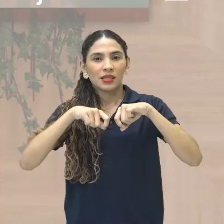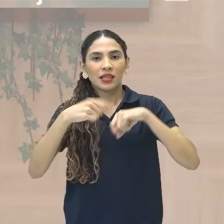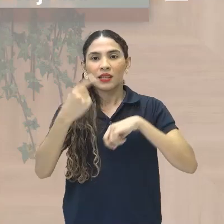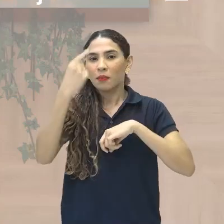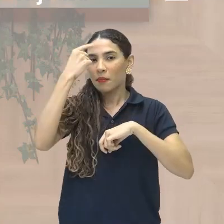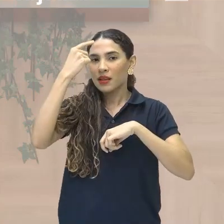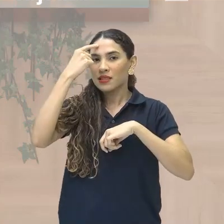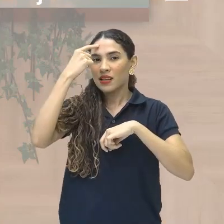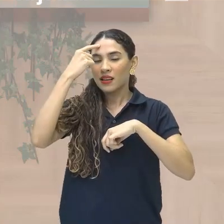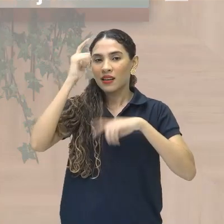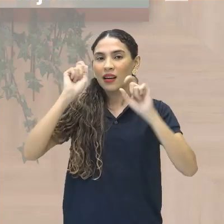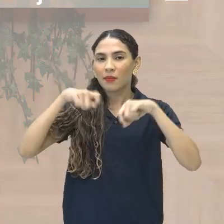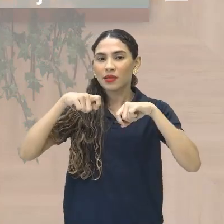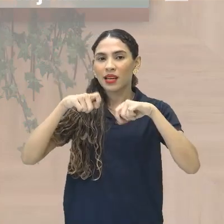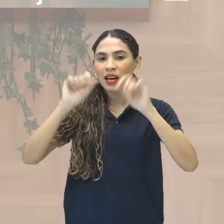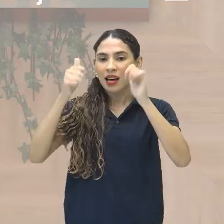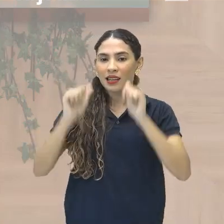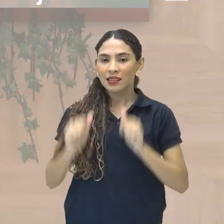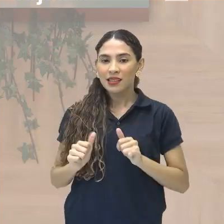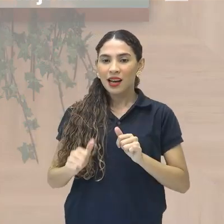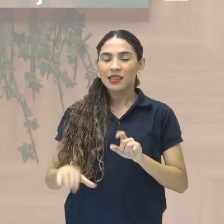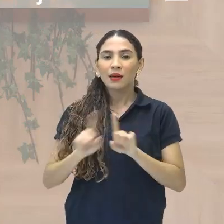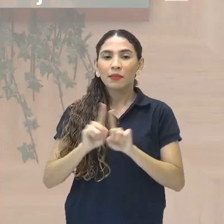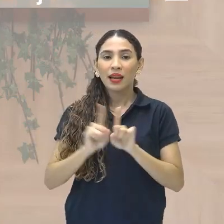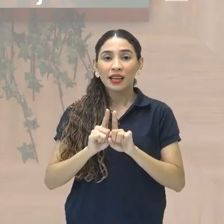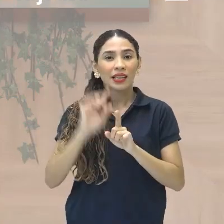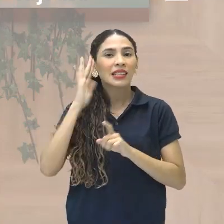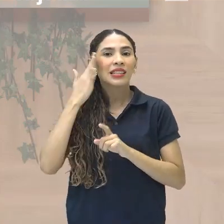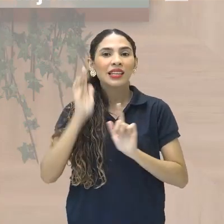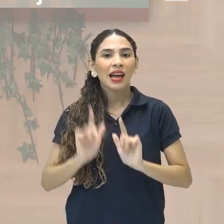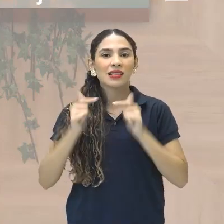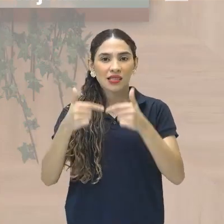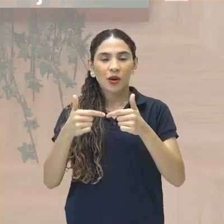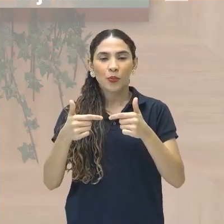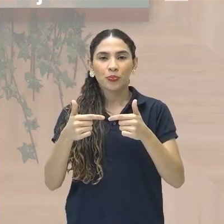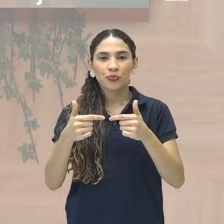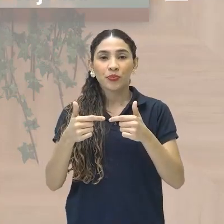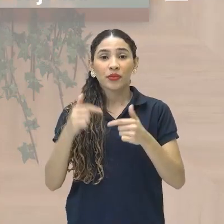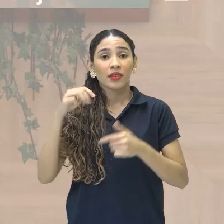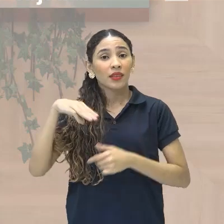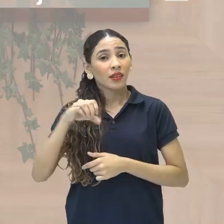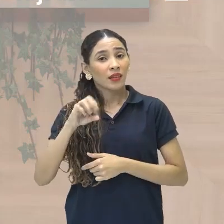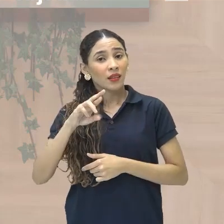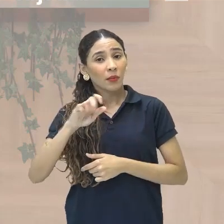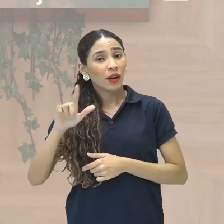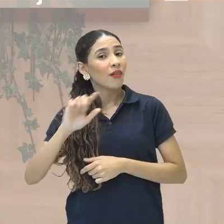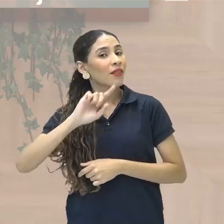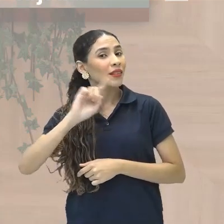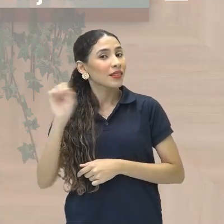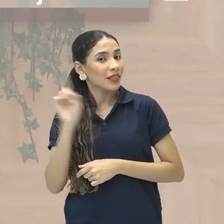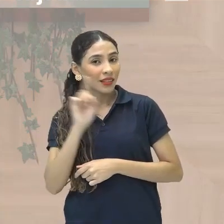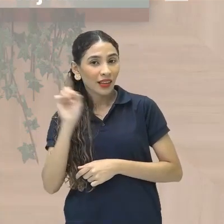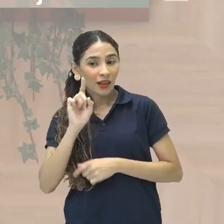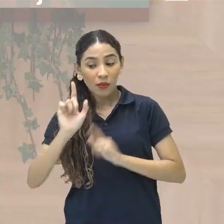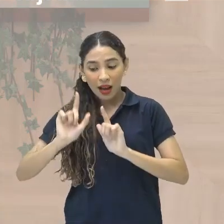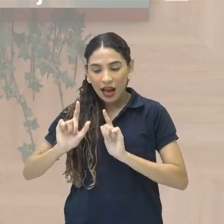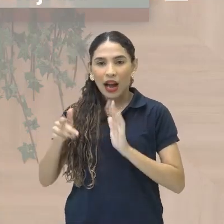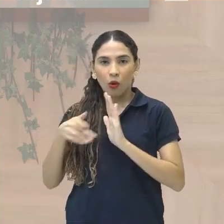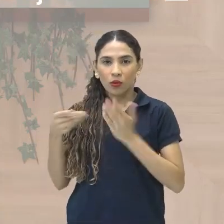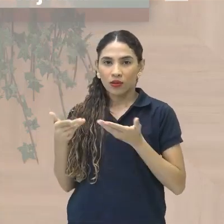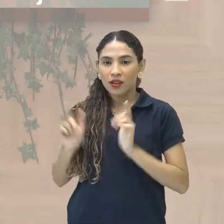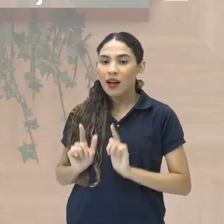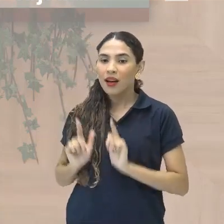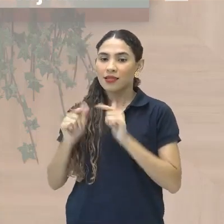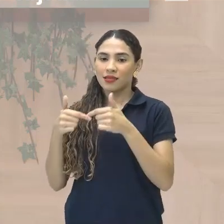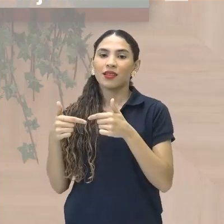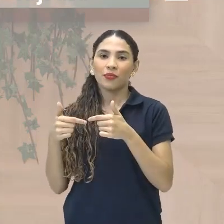de pensar, de analisar, de entender a ação. A moral não, ela está contida na ação em si, é